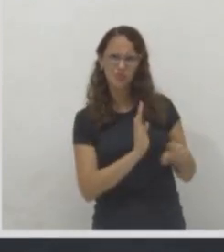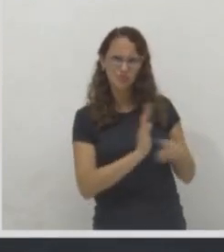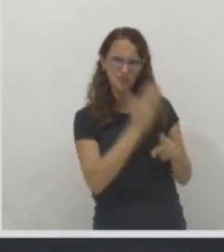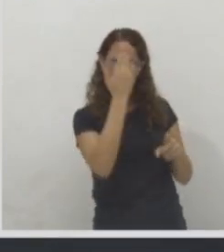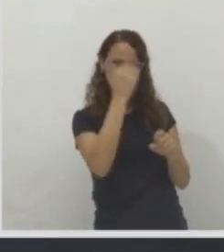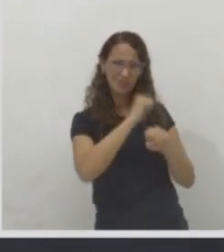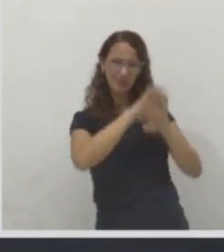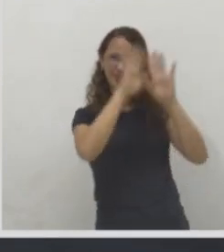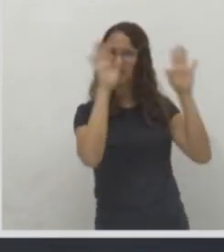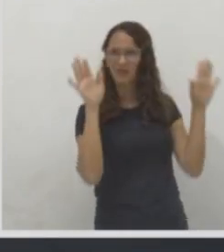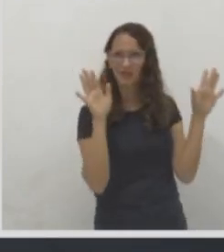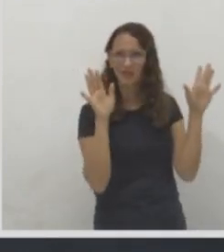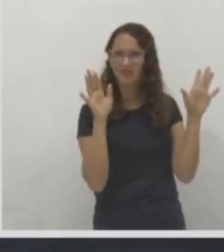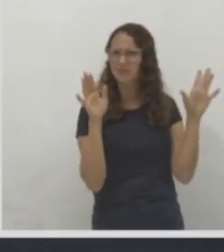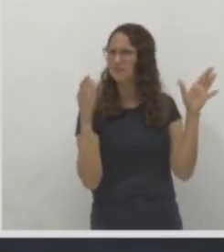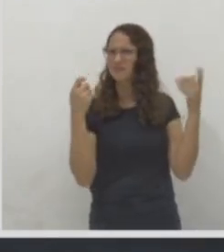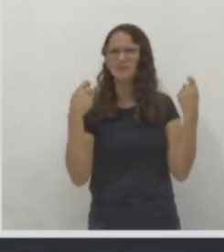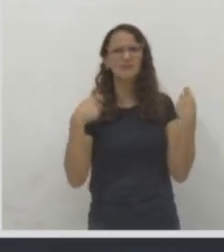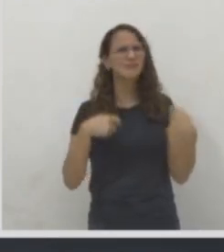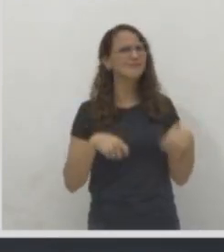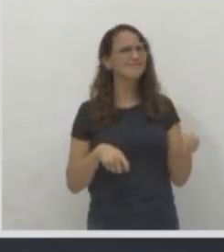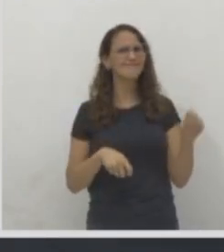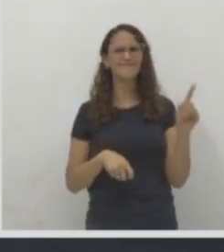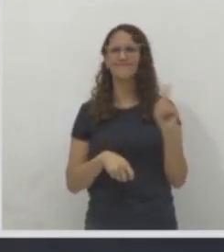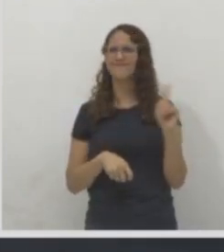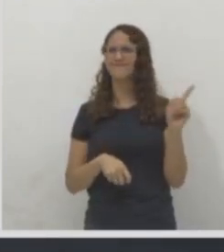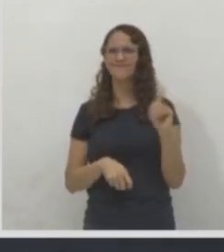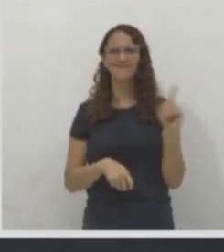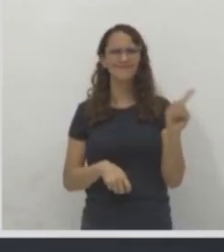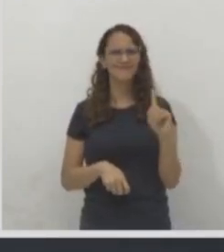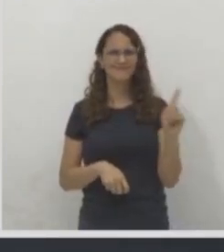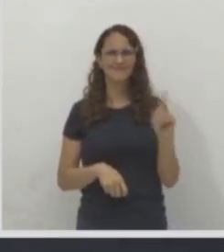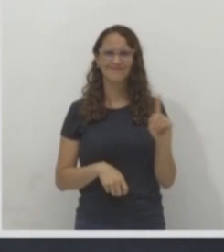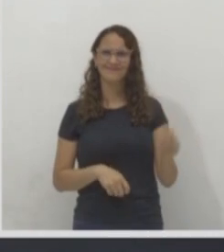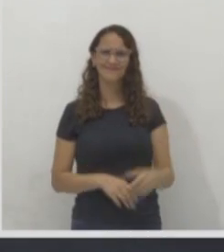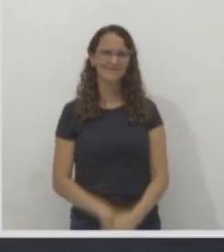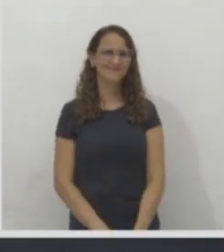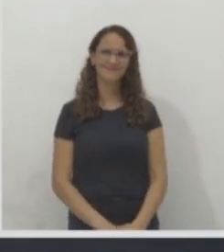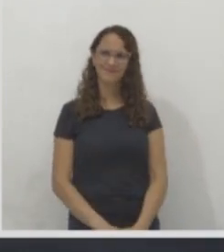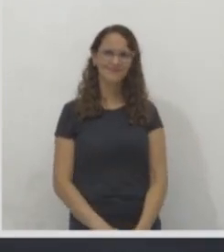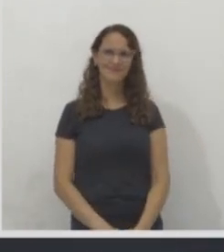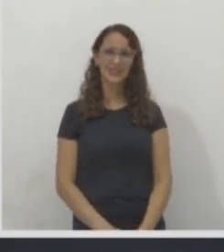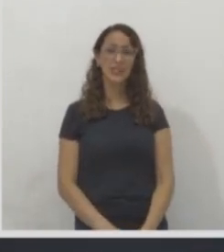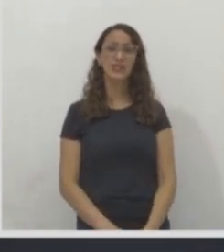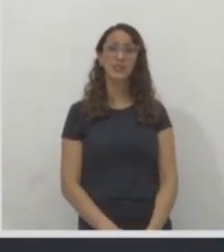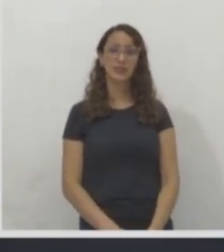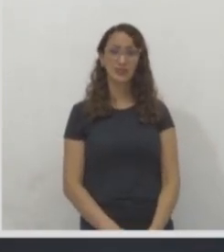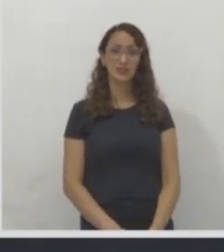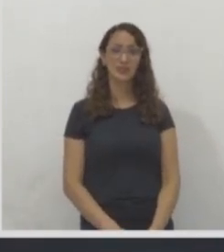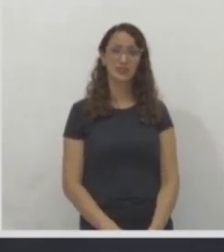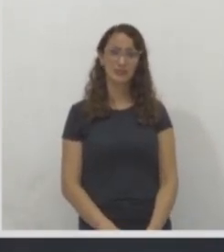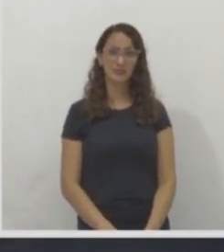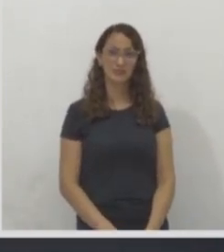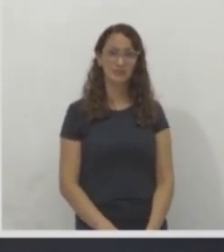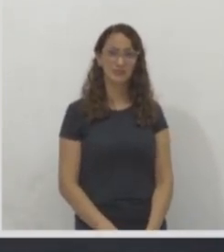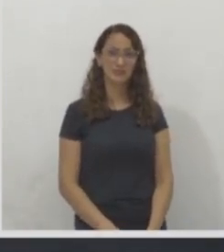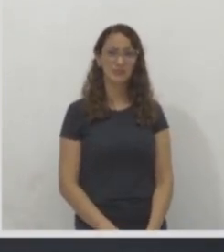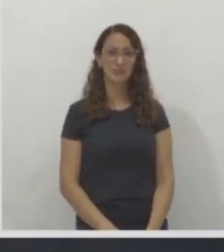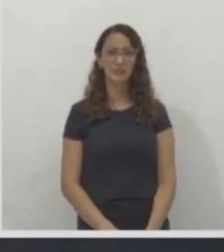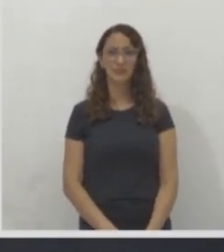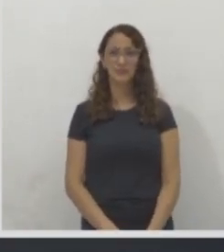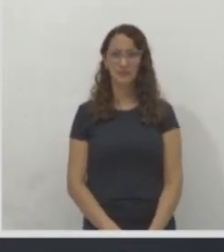outro elemento para se somar a este para que eu precise construir